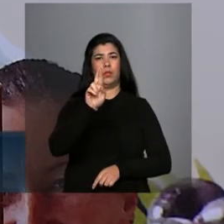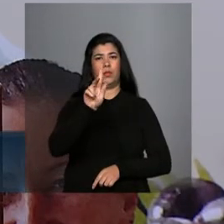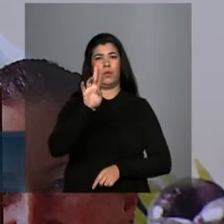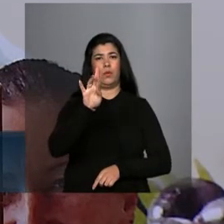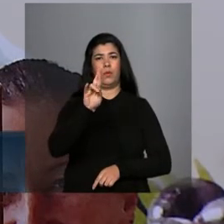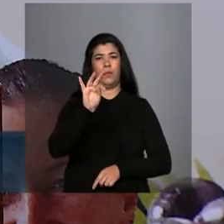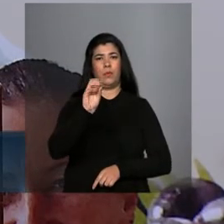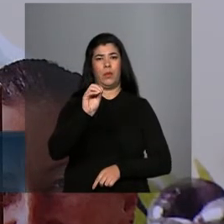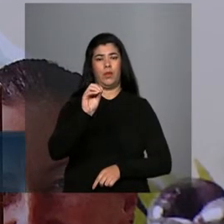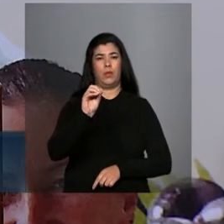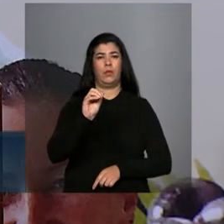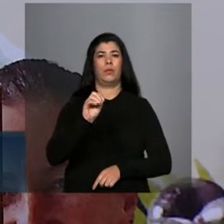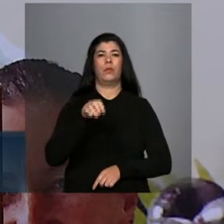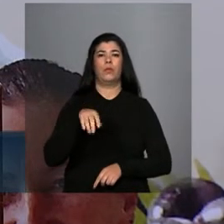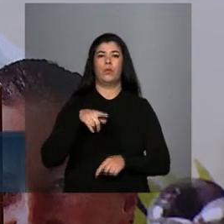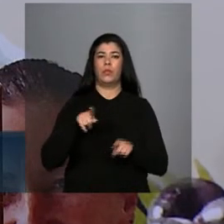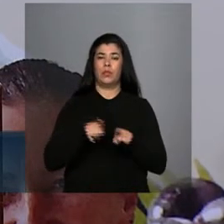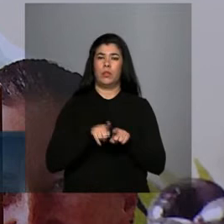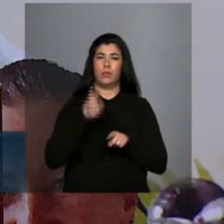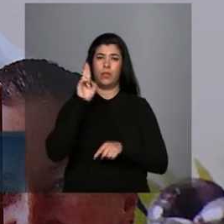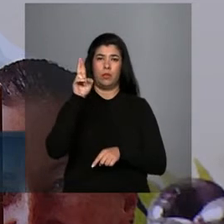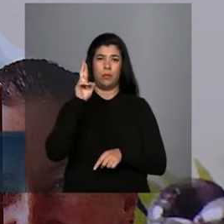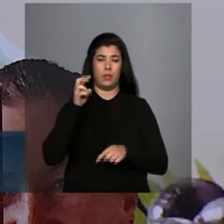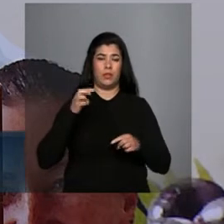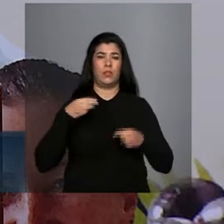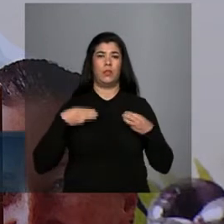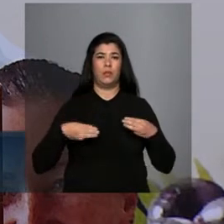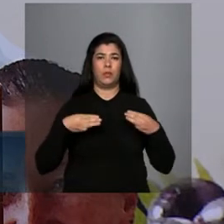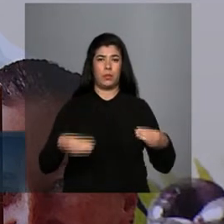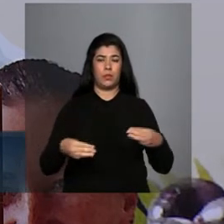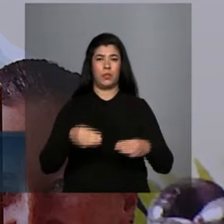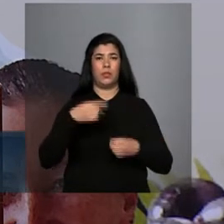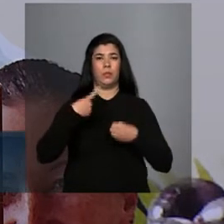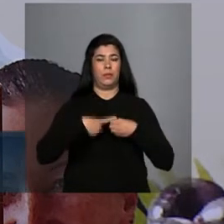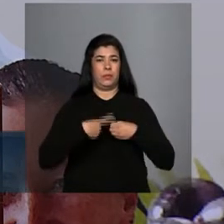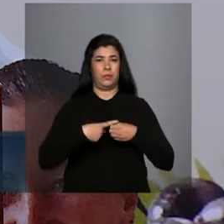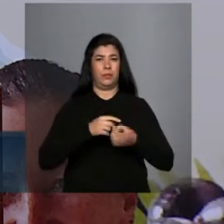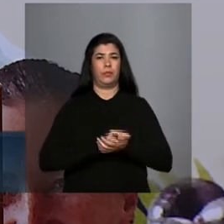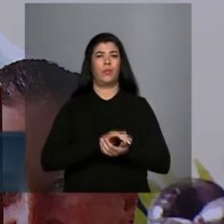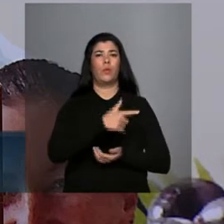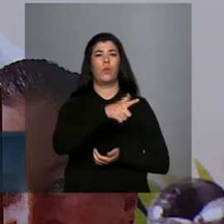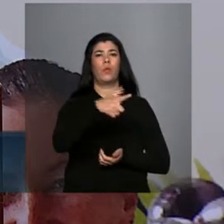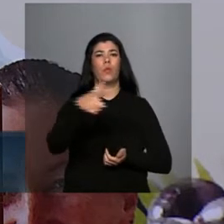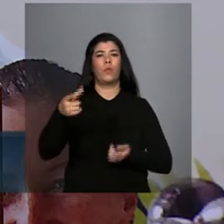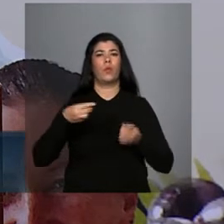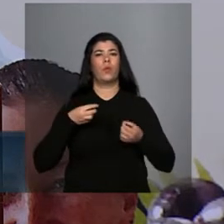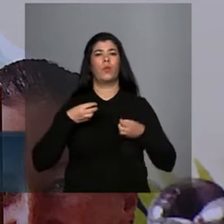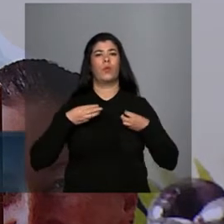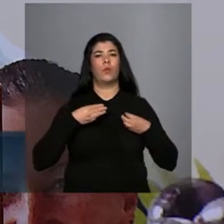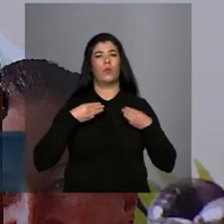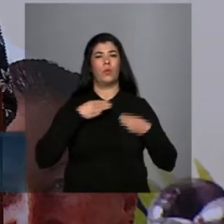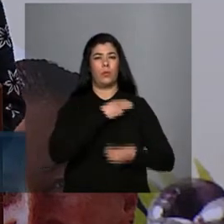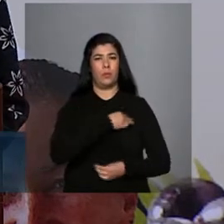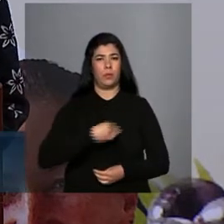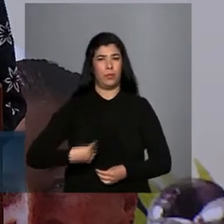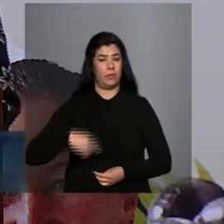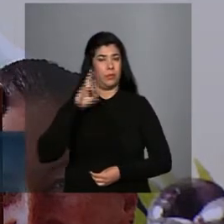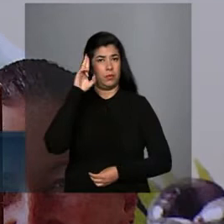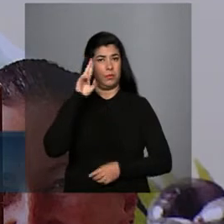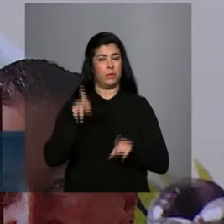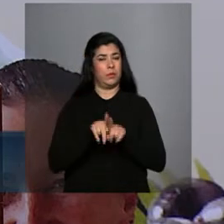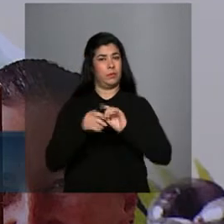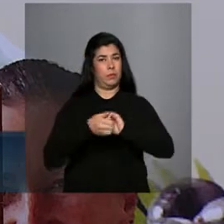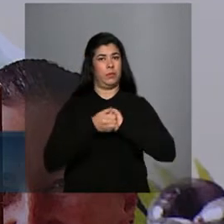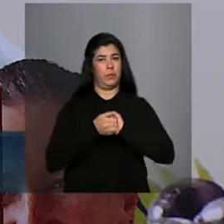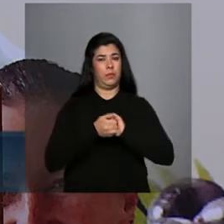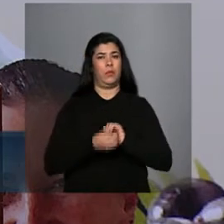das Cidades. Cumprimento também os demais ministros aqui presentes. Cumprimento